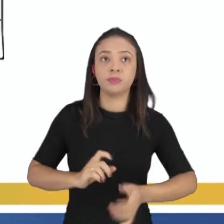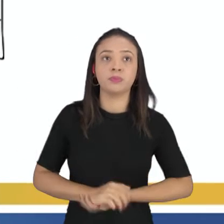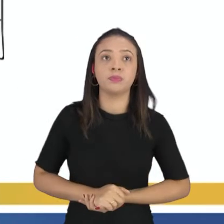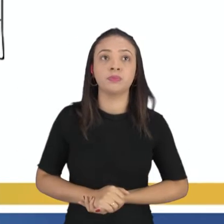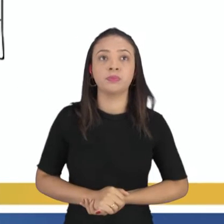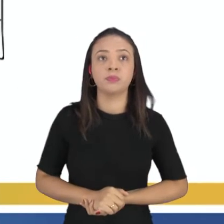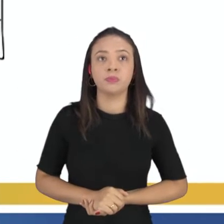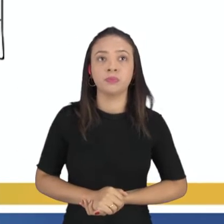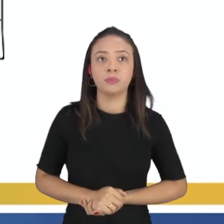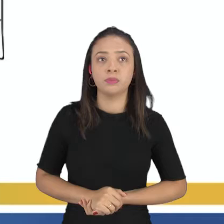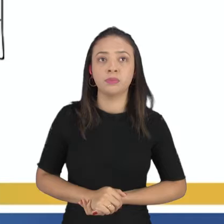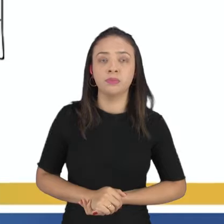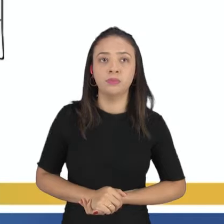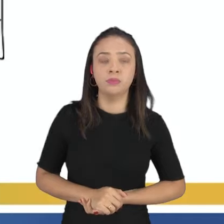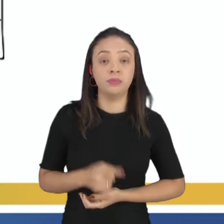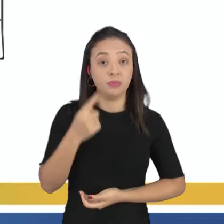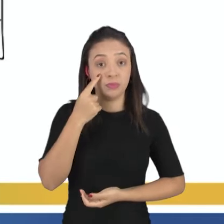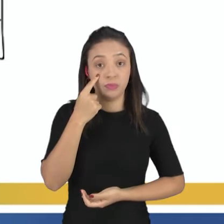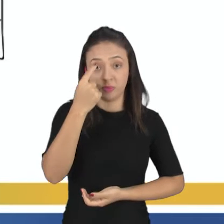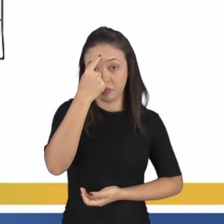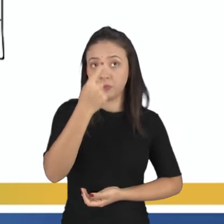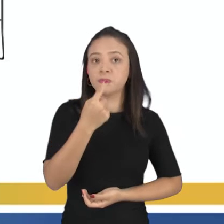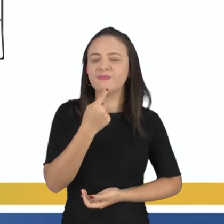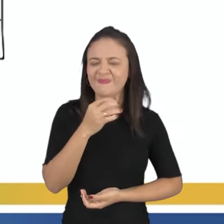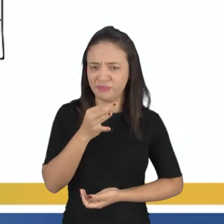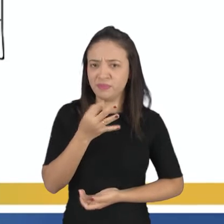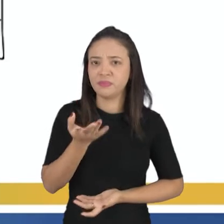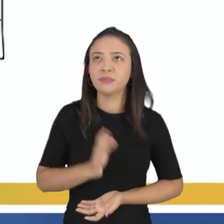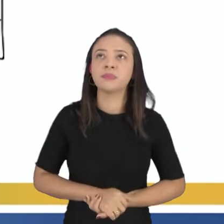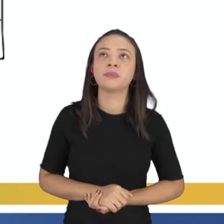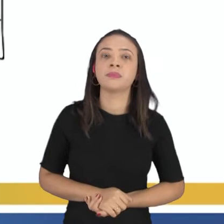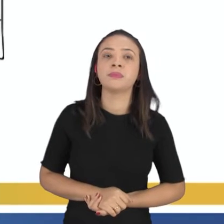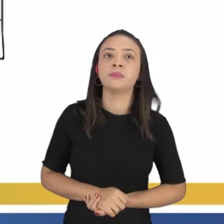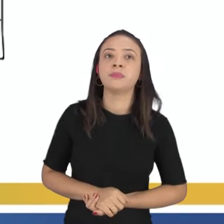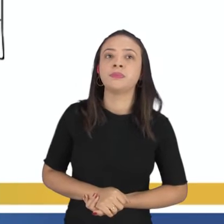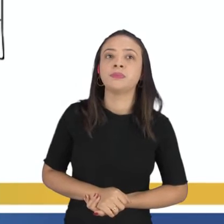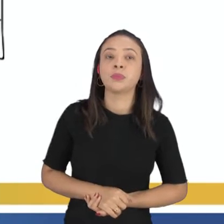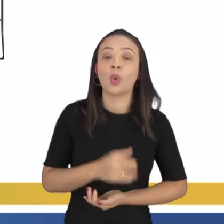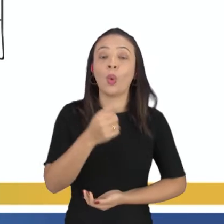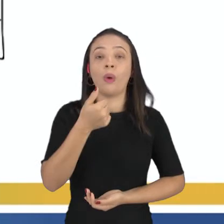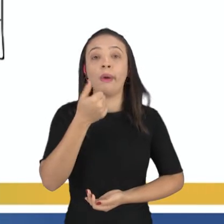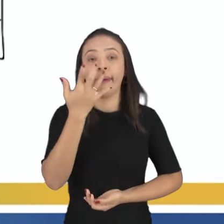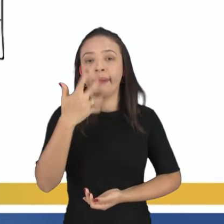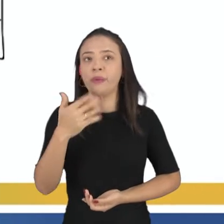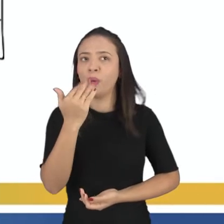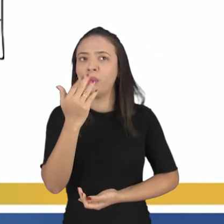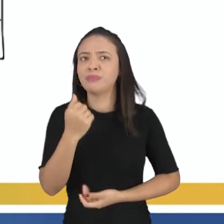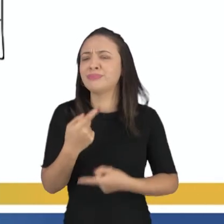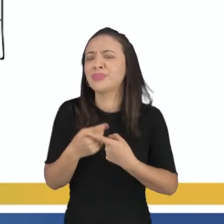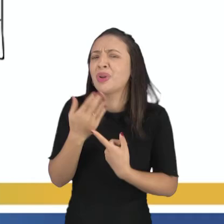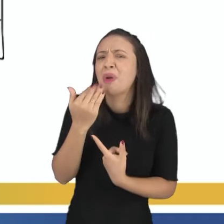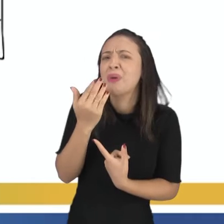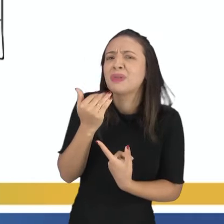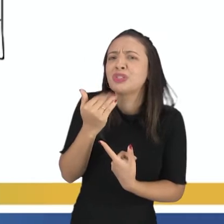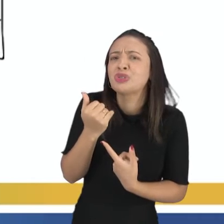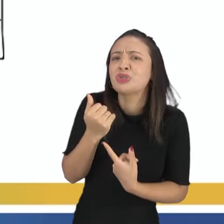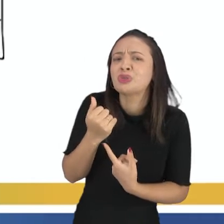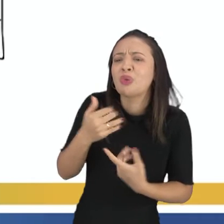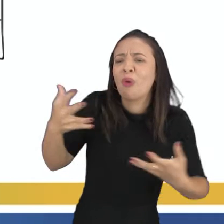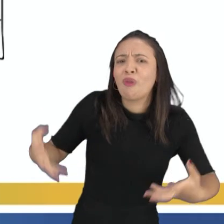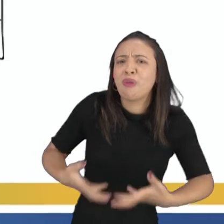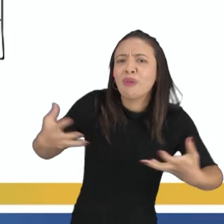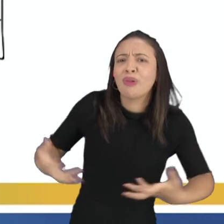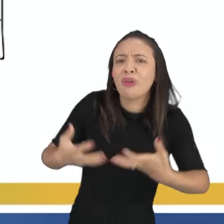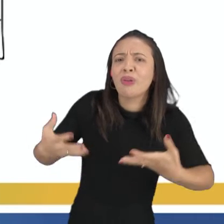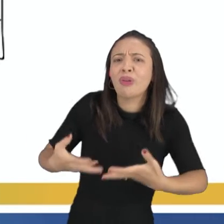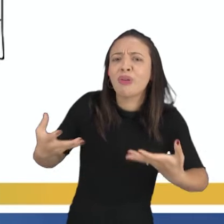lá. Vocês estão vendo a imagem, correto? E aí o menino está comendo, e aí ele diz assim, por que eu preciso comer verduras